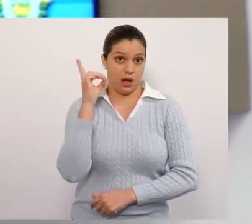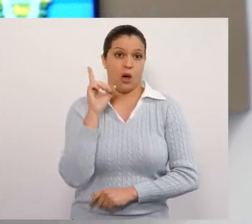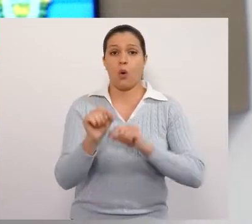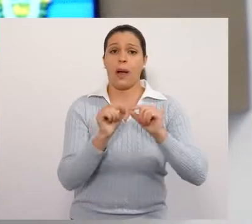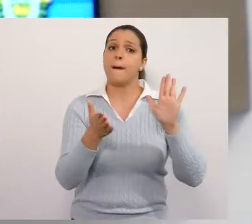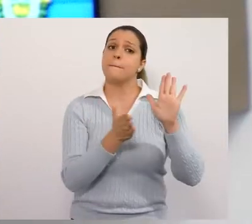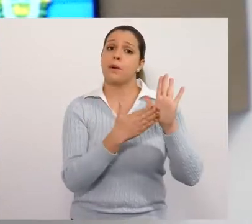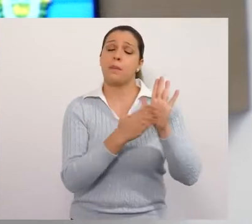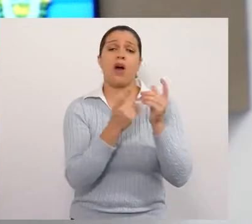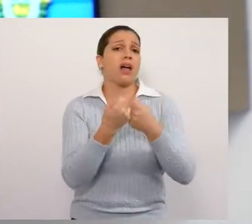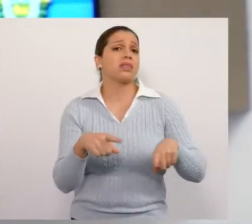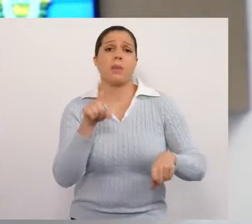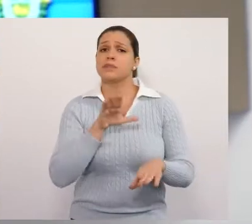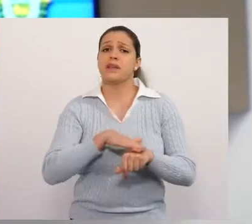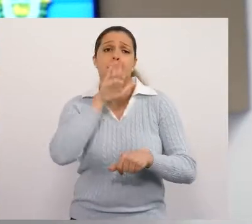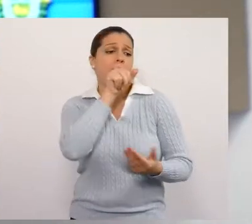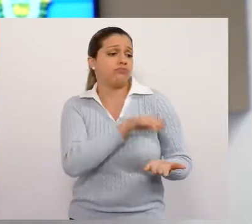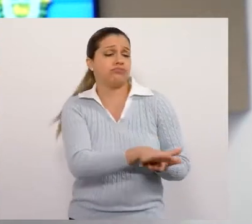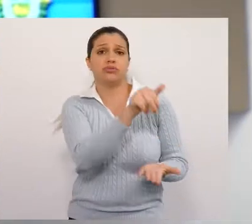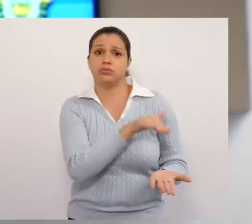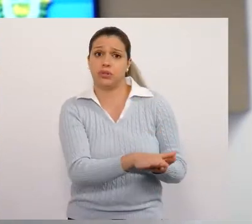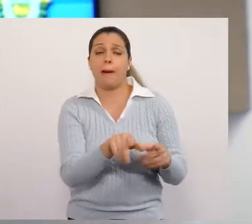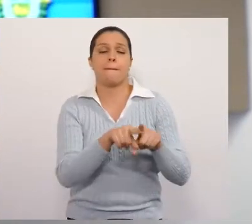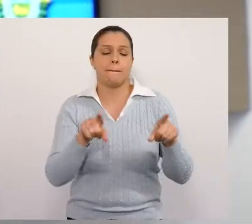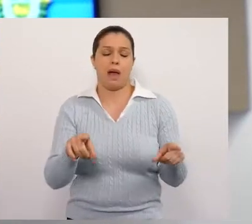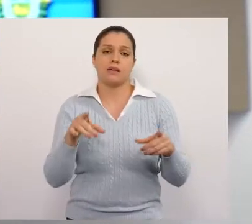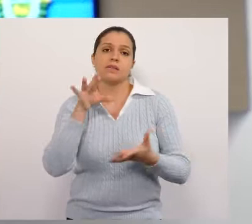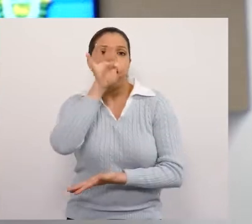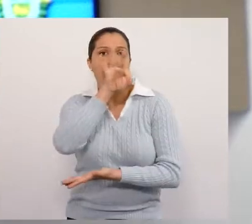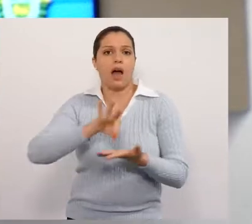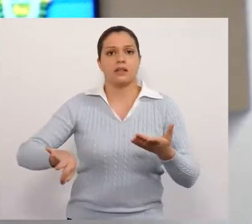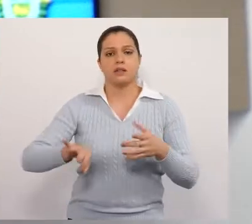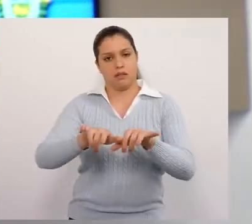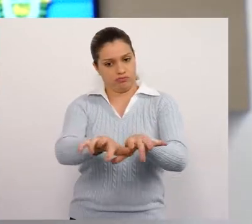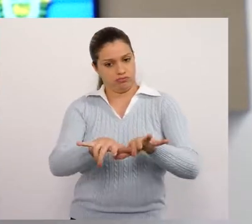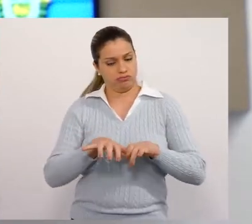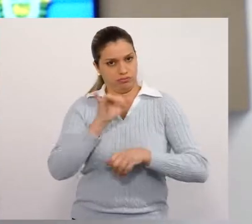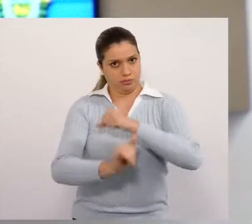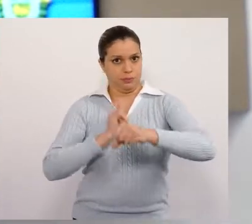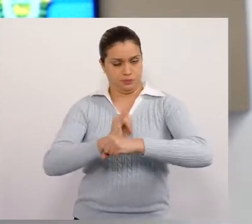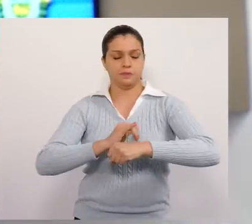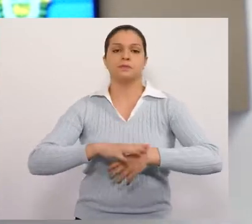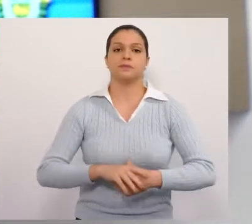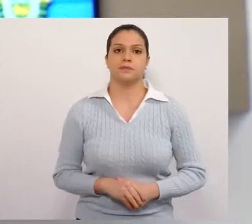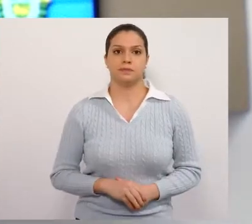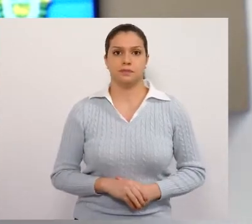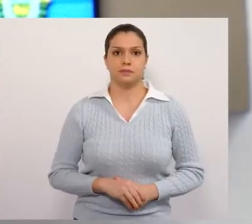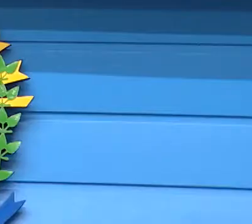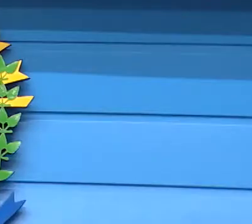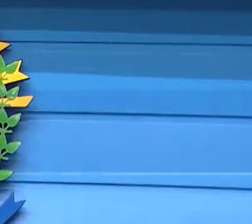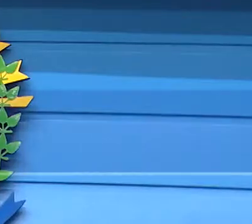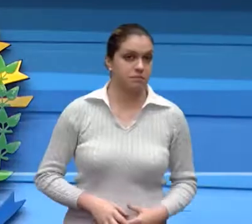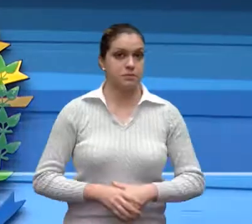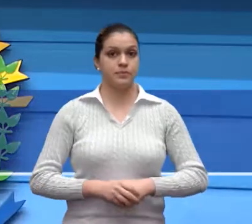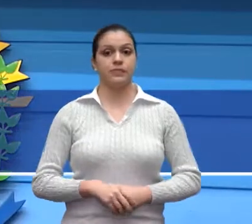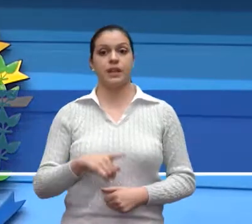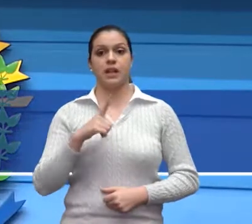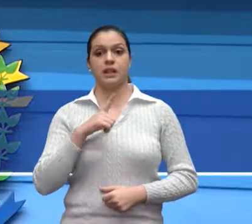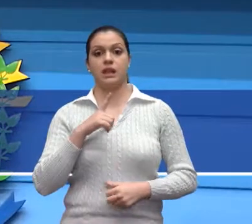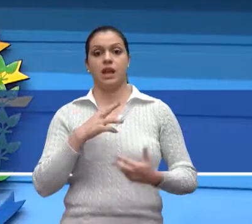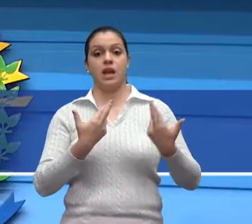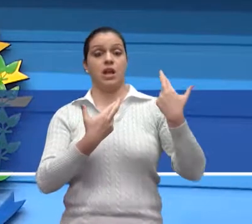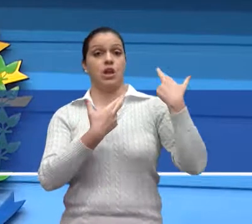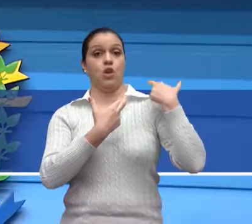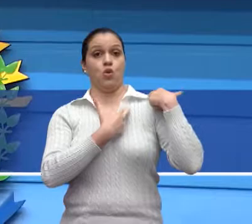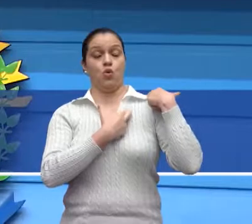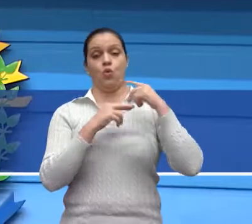que as proposições em andamento não precisem mais ser impressas e sejam assinadas digitalmente. Reforçando seu compromisso